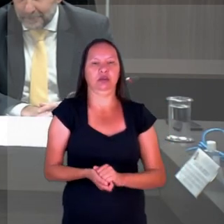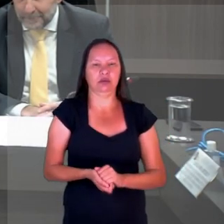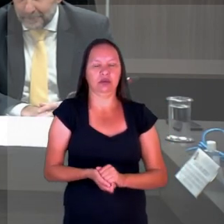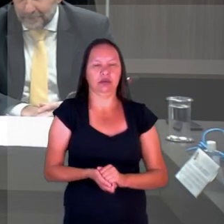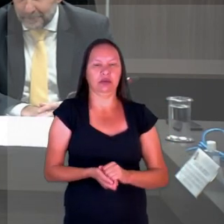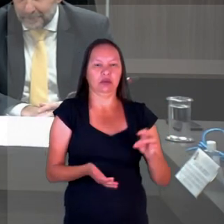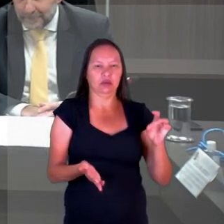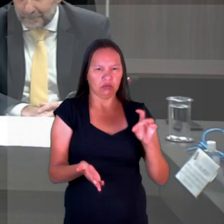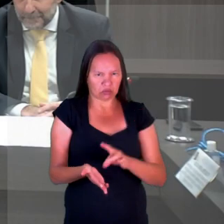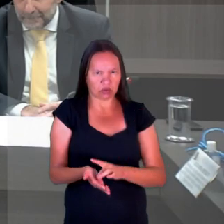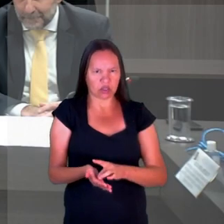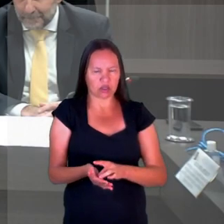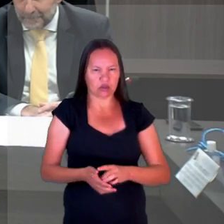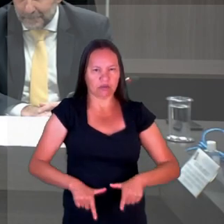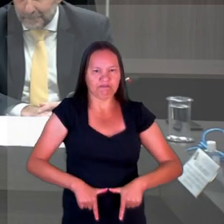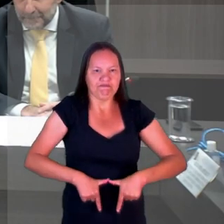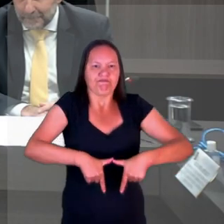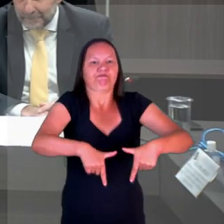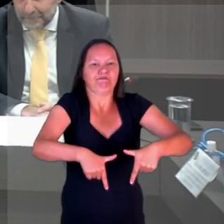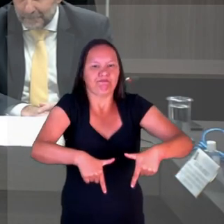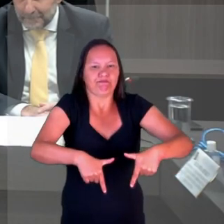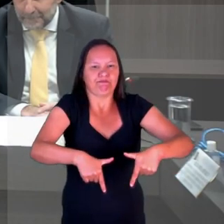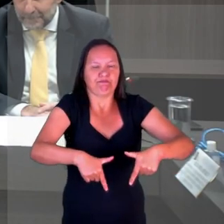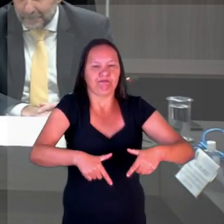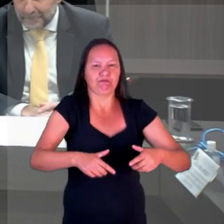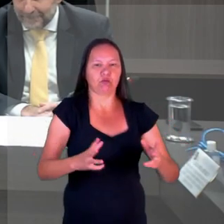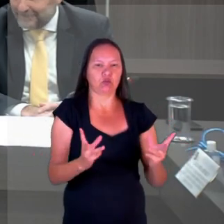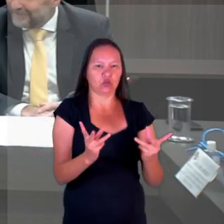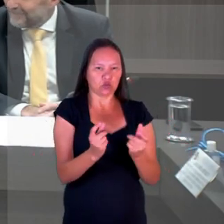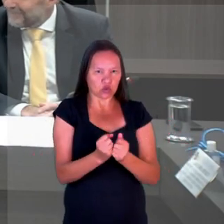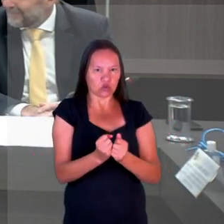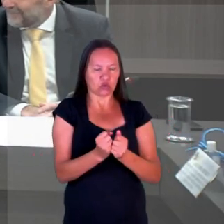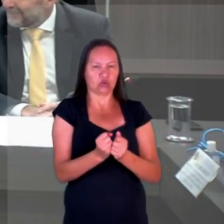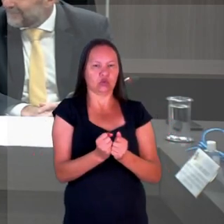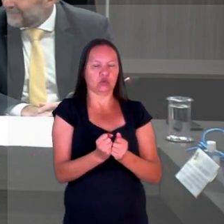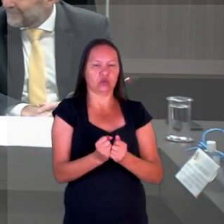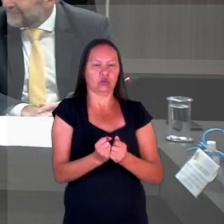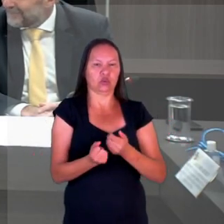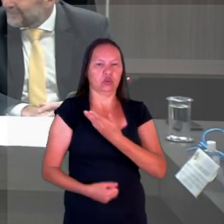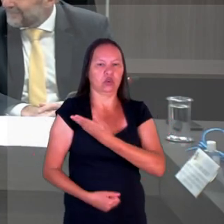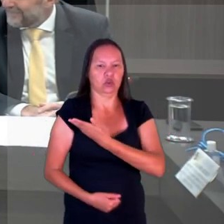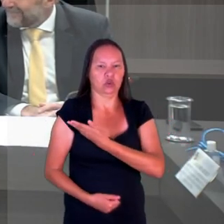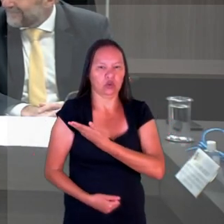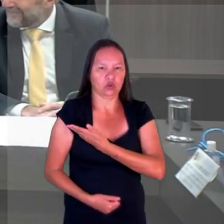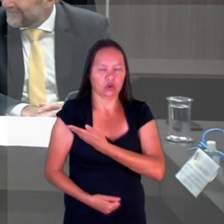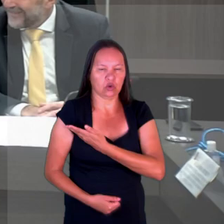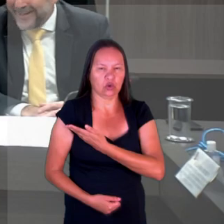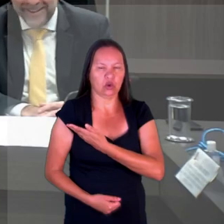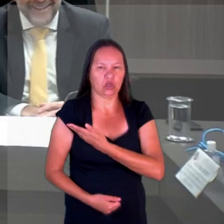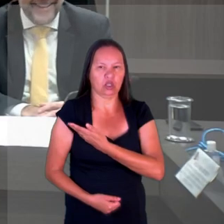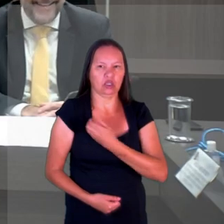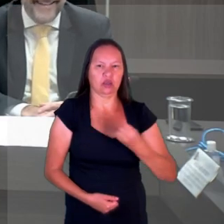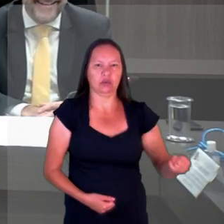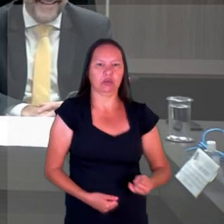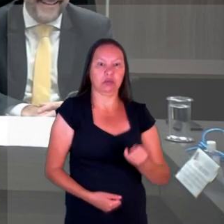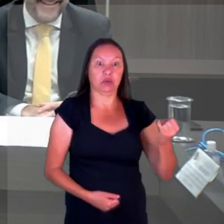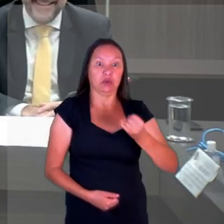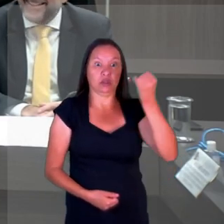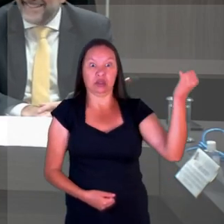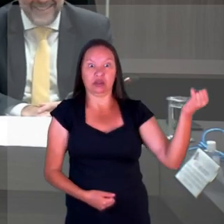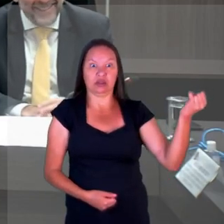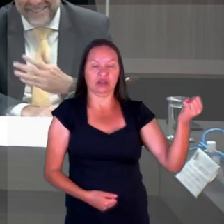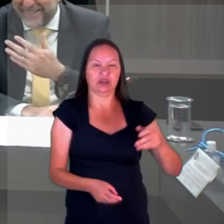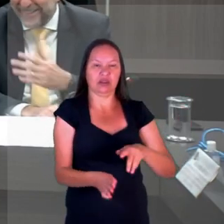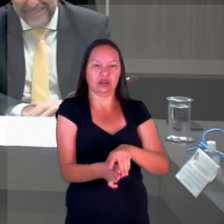verdadeira luta de todos nós quero saudar meu colega Aliás o colega mais poderoso porque é o procurador geral